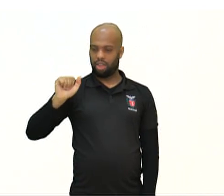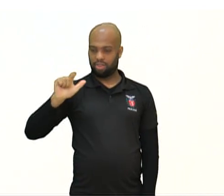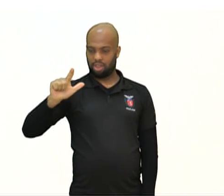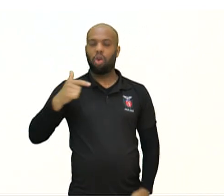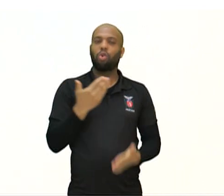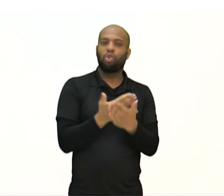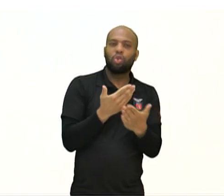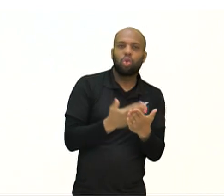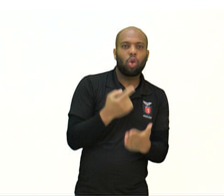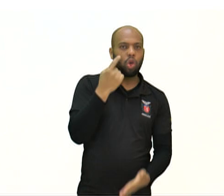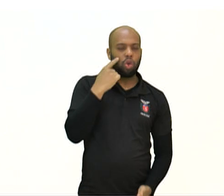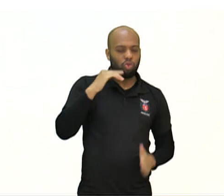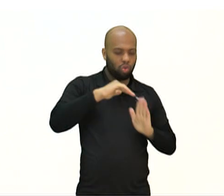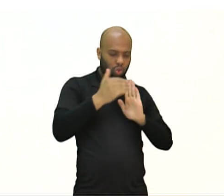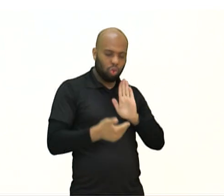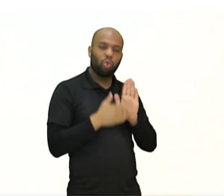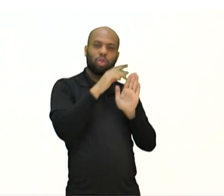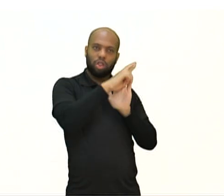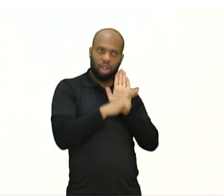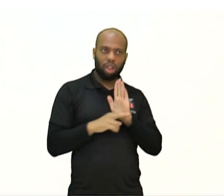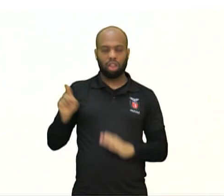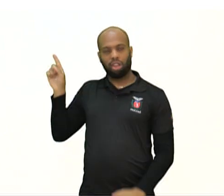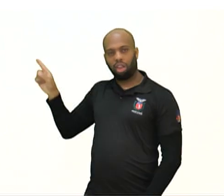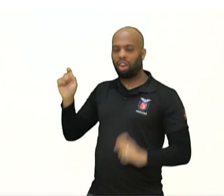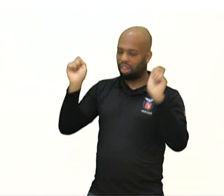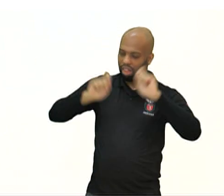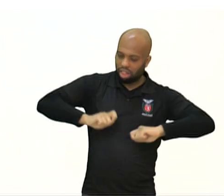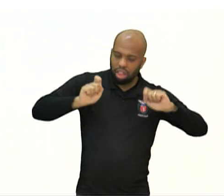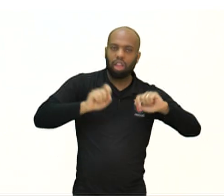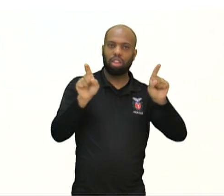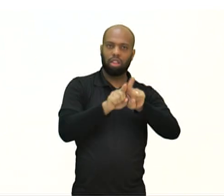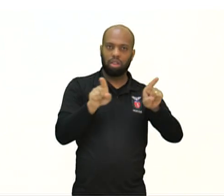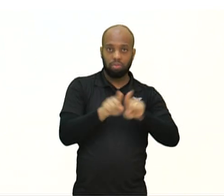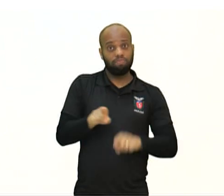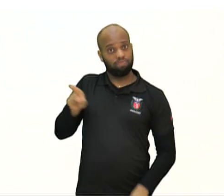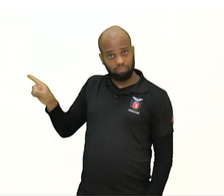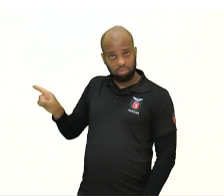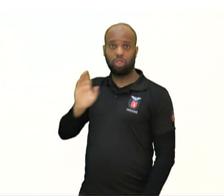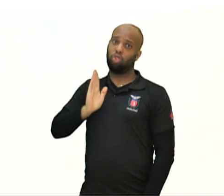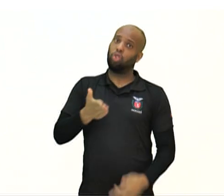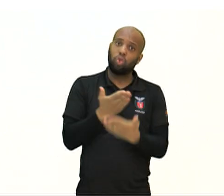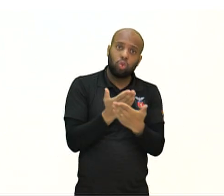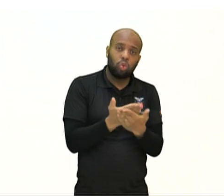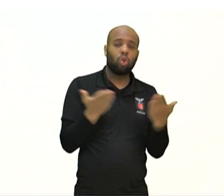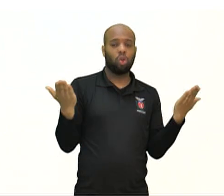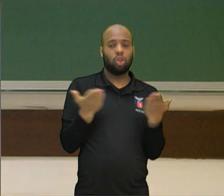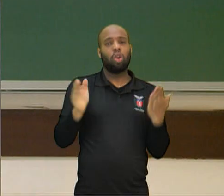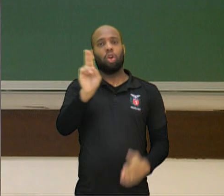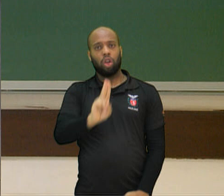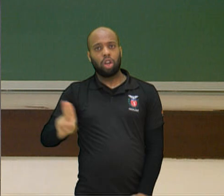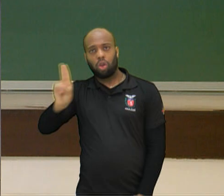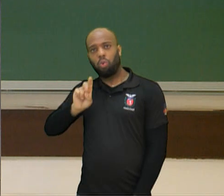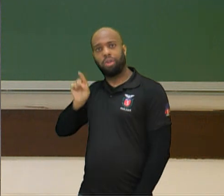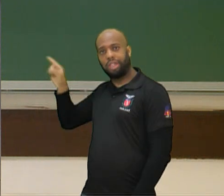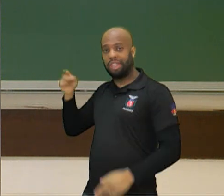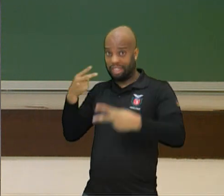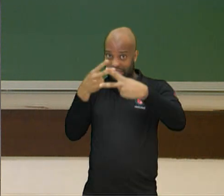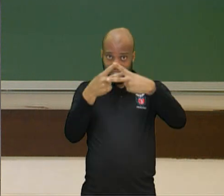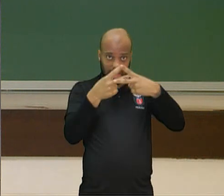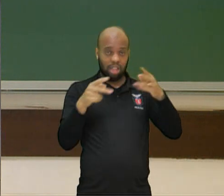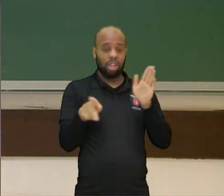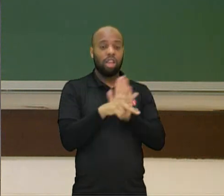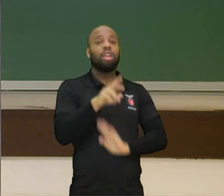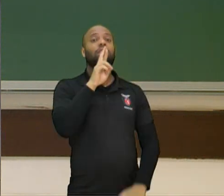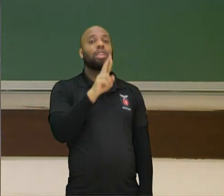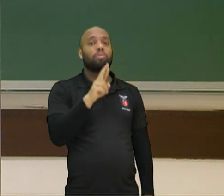propriedades, todas as possibilidades que ele tem. Então, a gente vai utilizar ele para